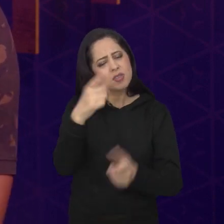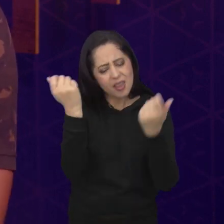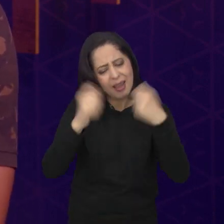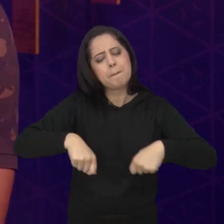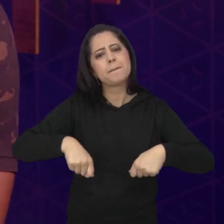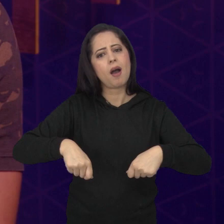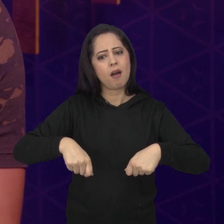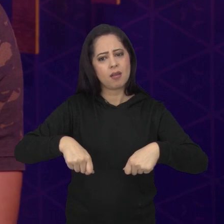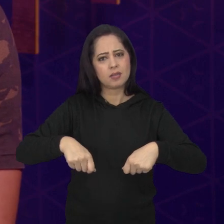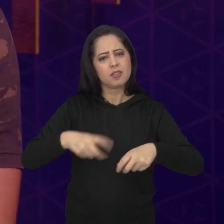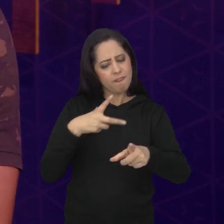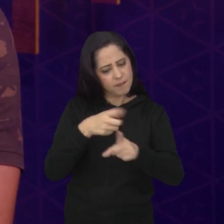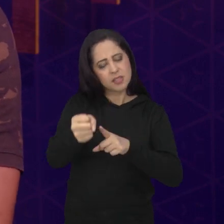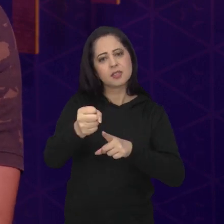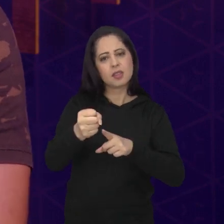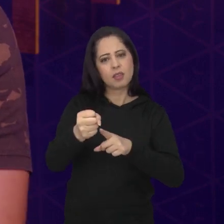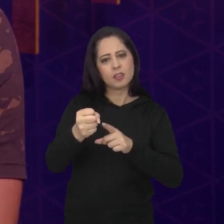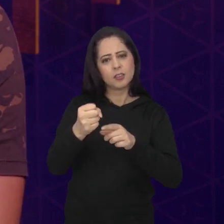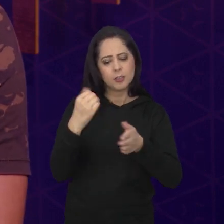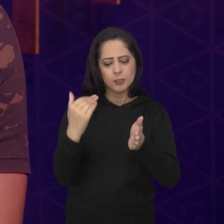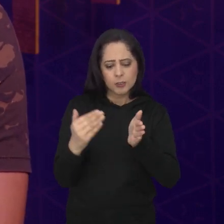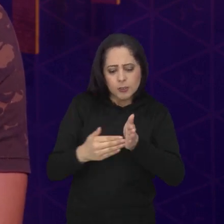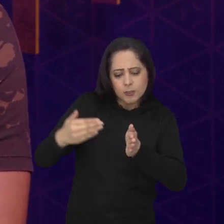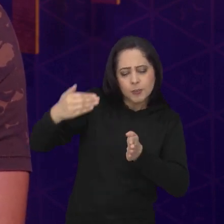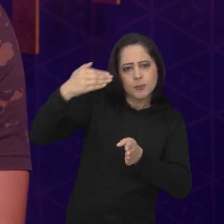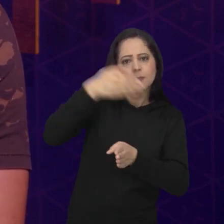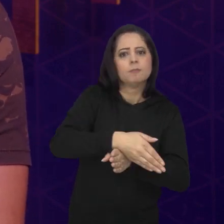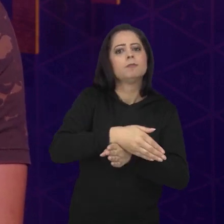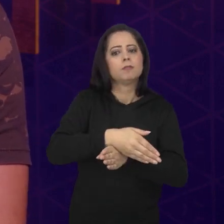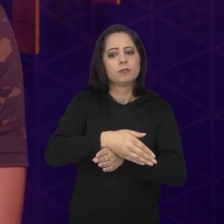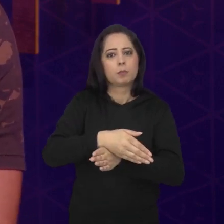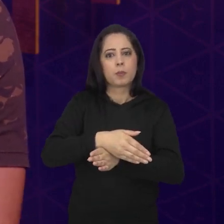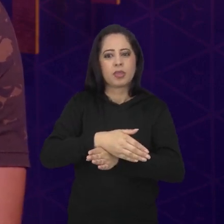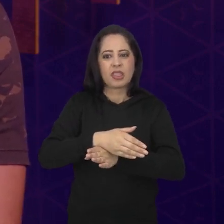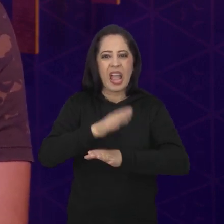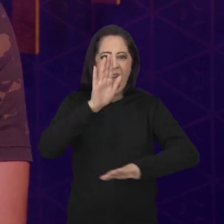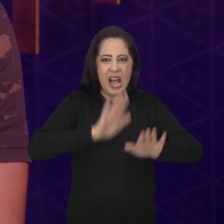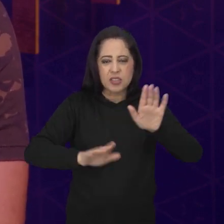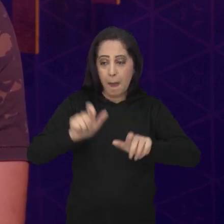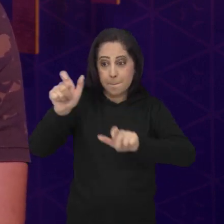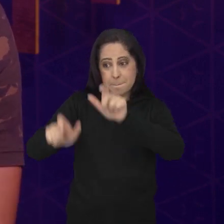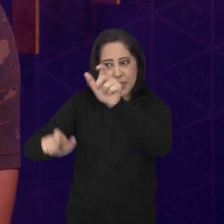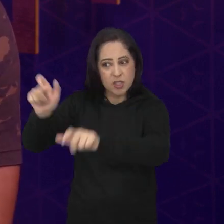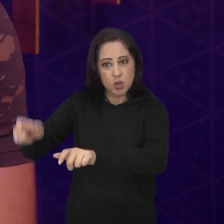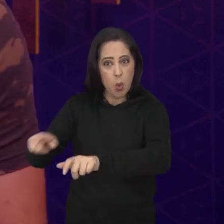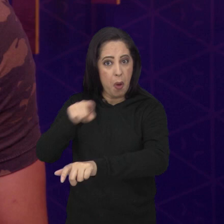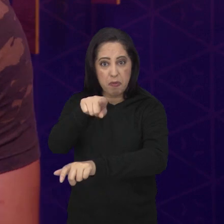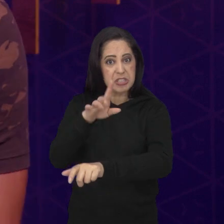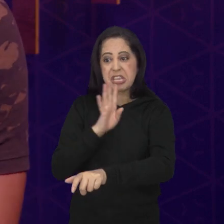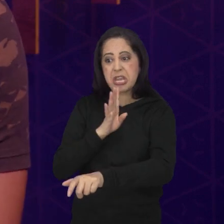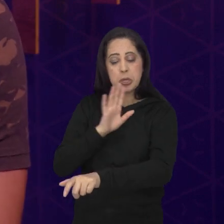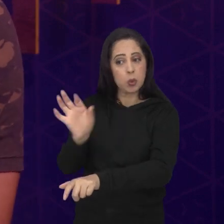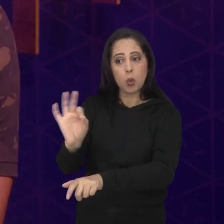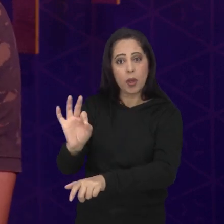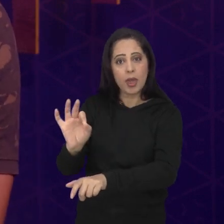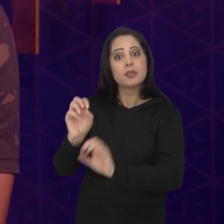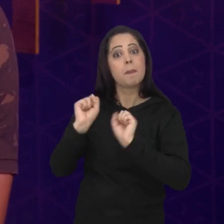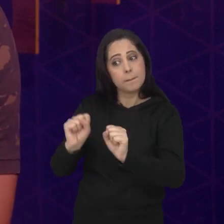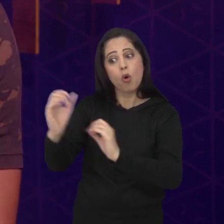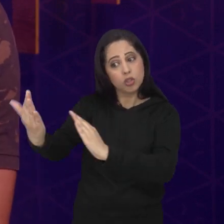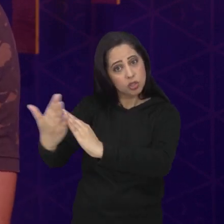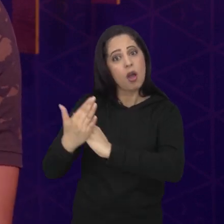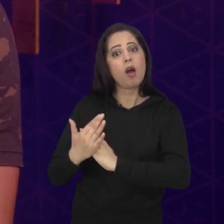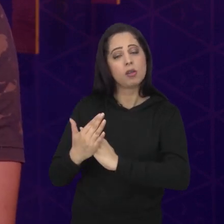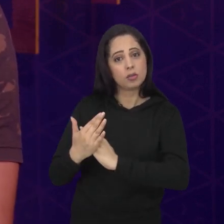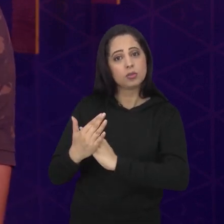necessário. Você consegue sair dessa, você consegue superar. Tem pessoas que, mesmo que você não conheça ainda essas